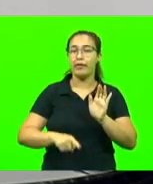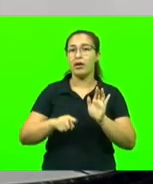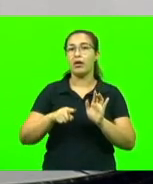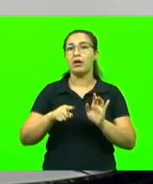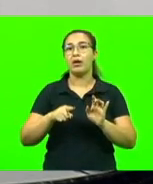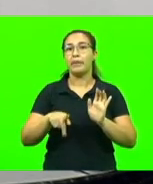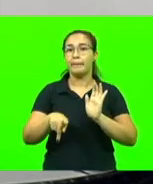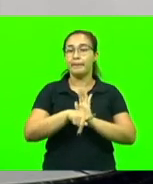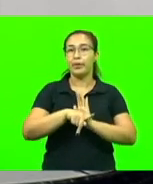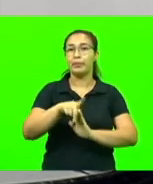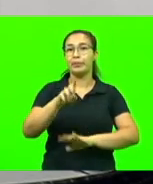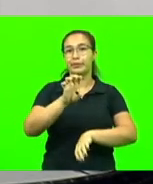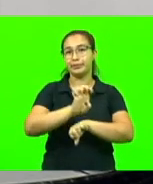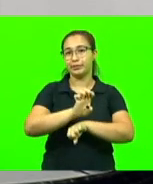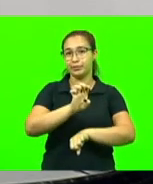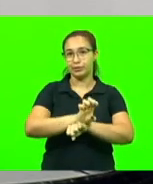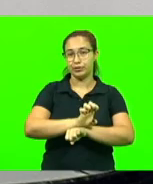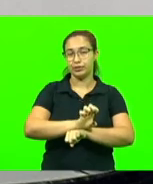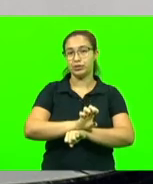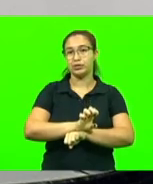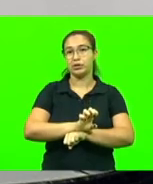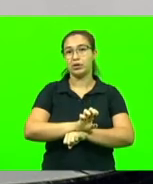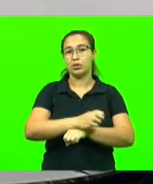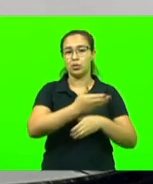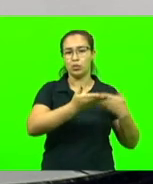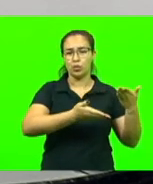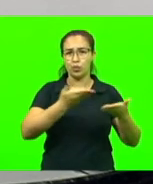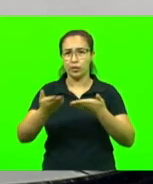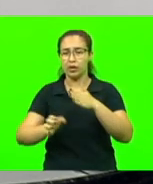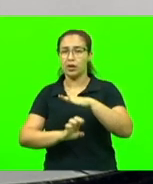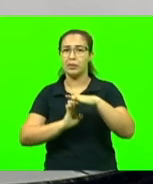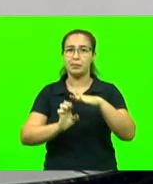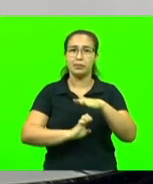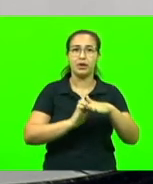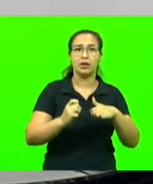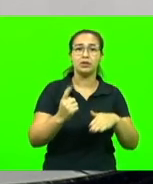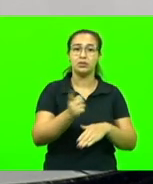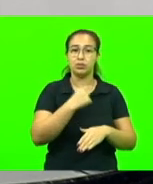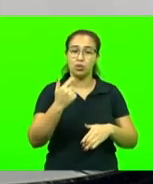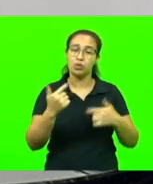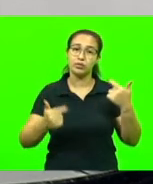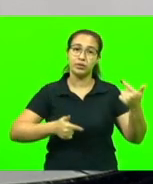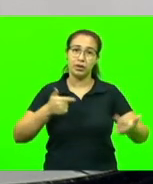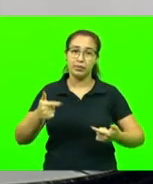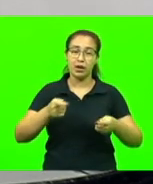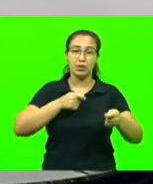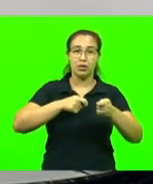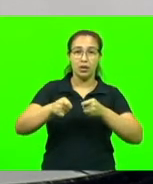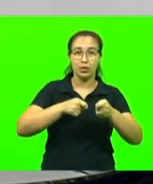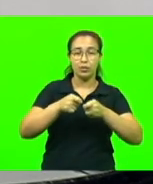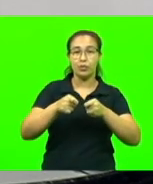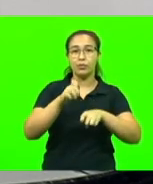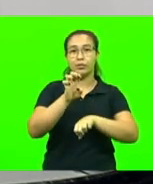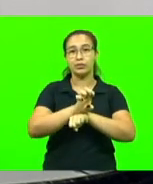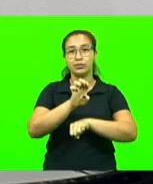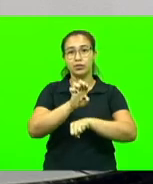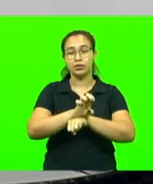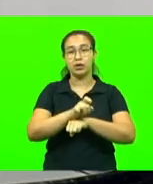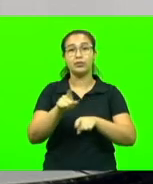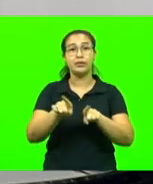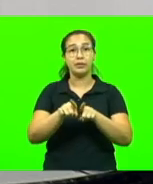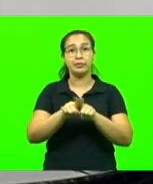do Estado. E a preservação das nossas empresas, dos nossos empregos, da economia estatal e mesmo dos